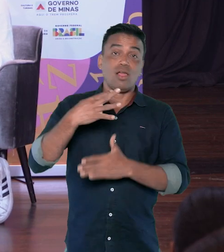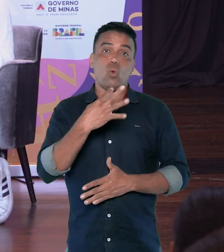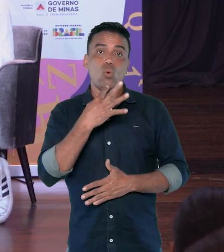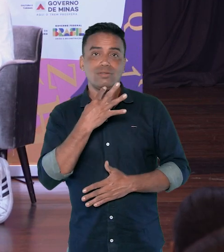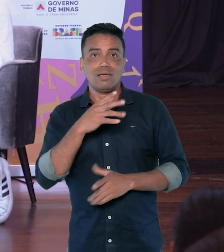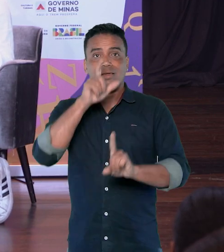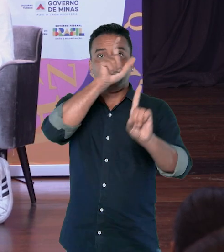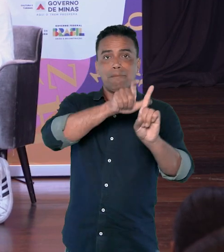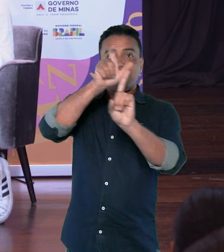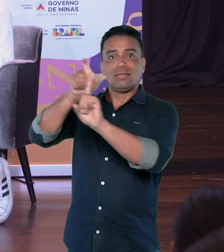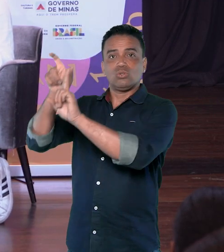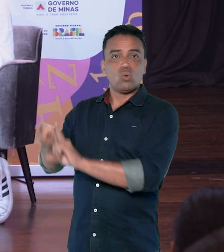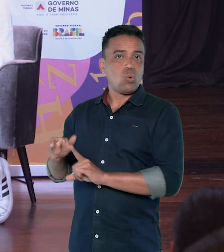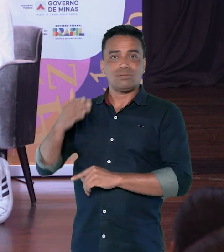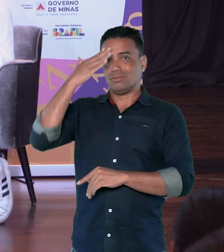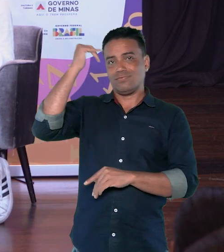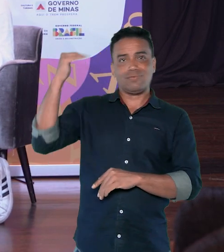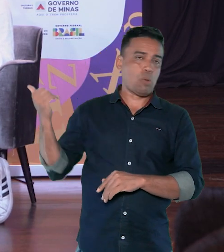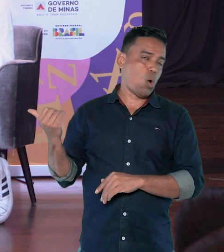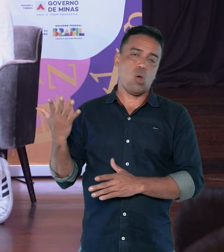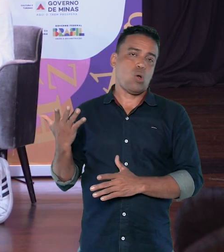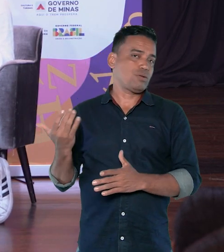né, figuras importantes.